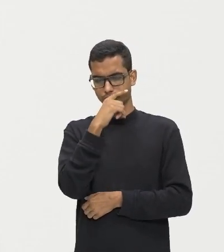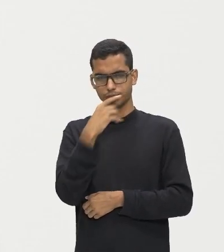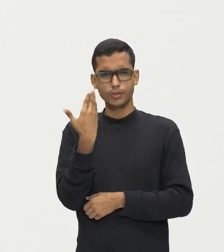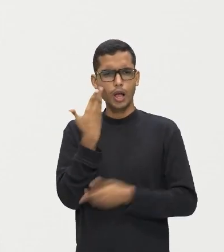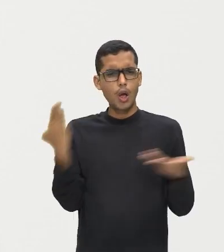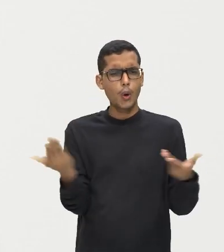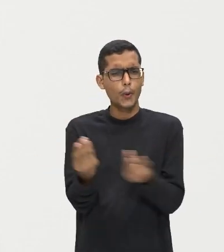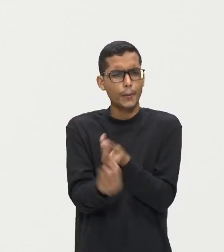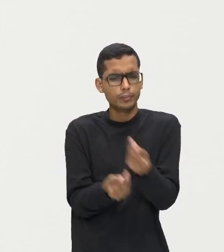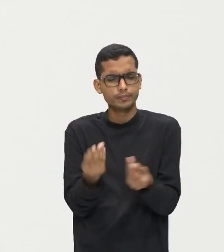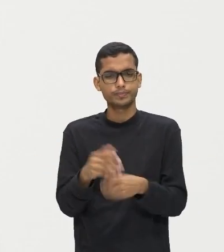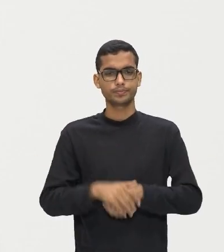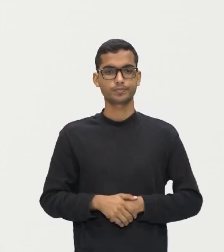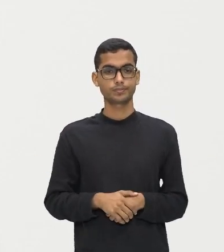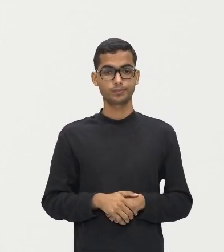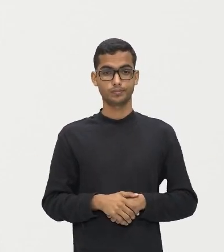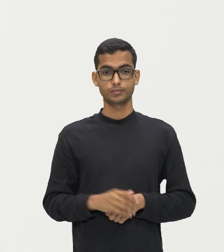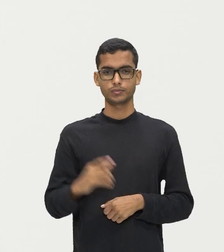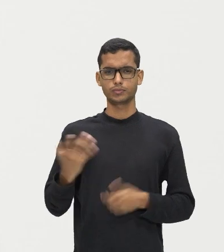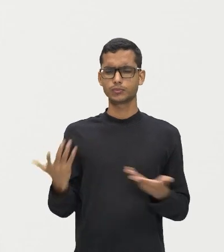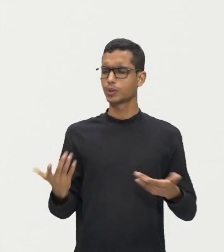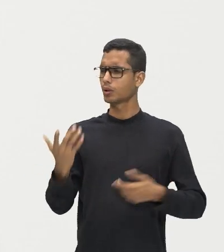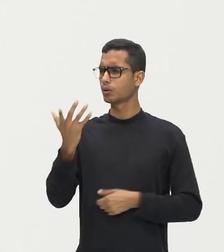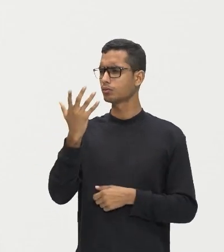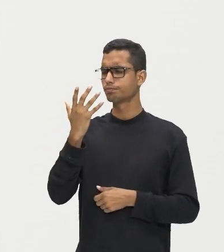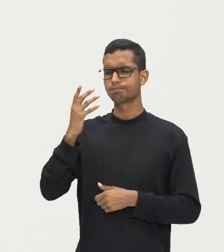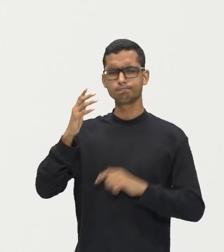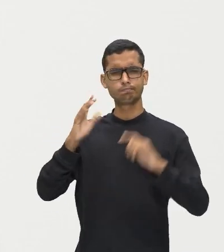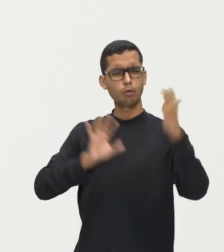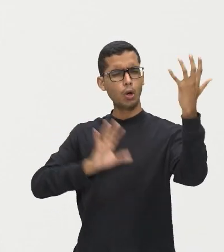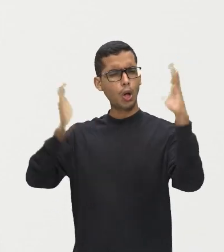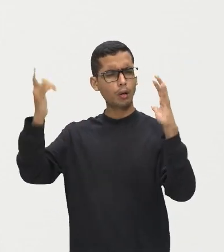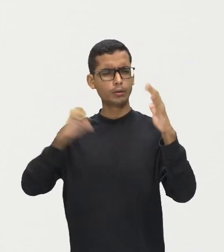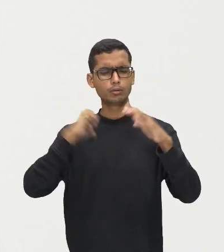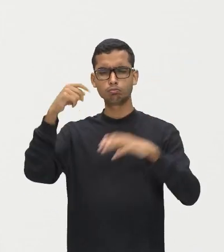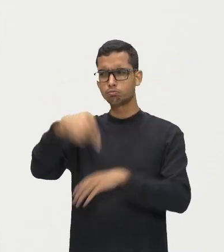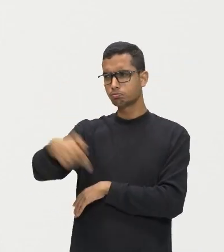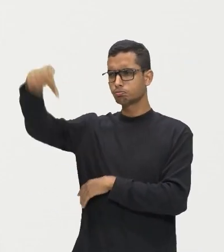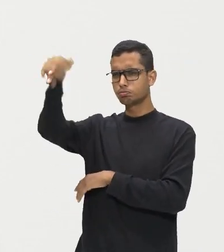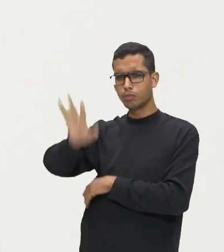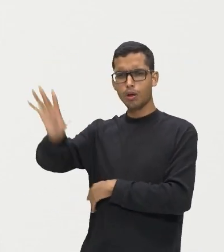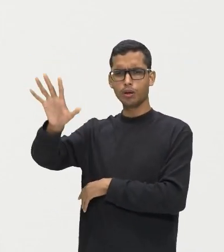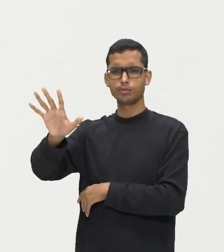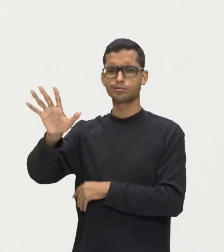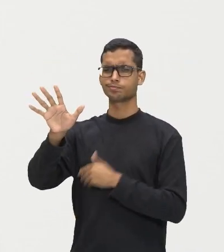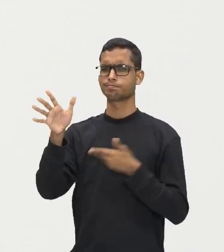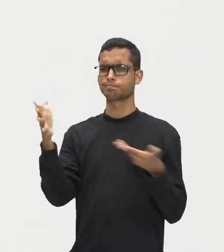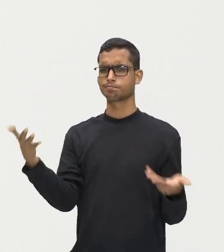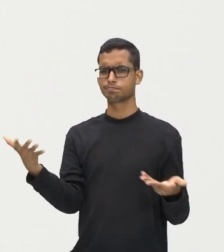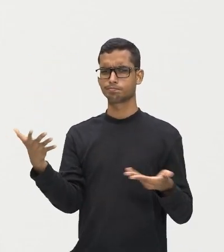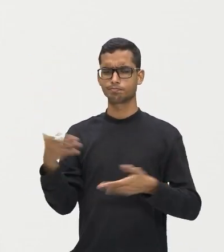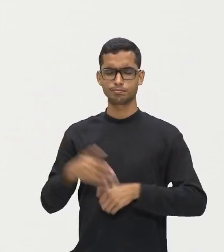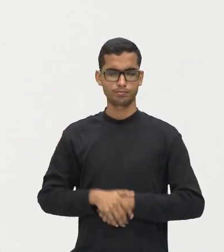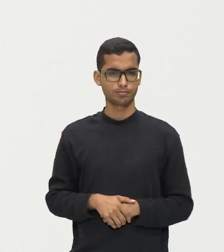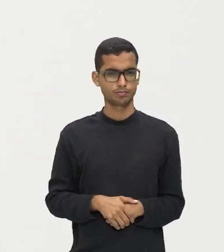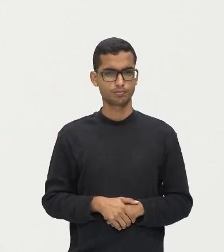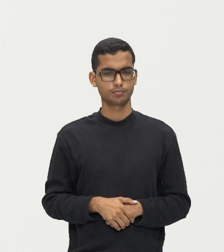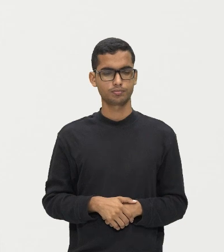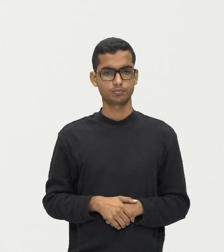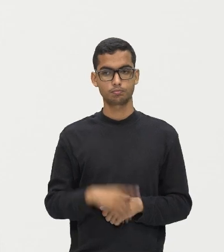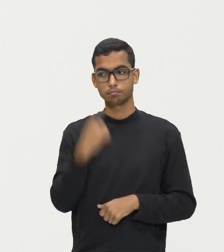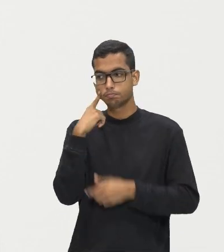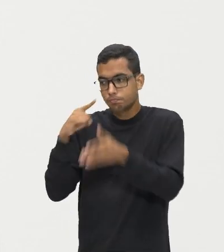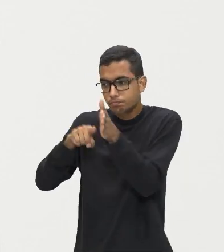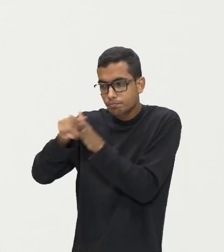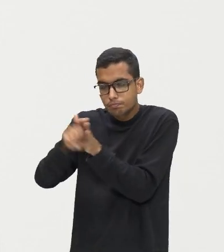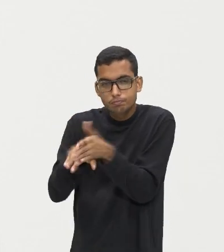Nordeste. Então, eu vou lá no mapa, vou procurar quais são os estados do Nordeste. Então, a